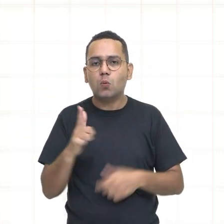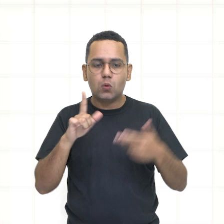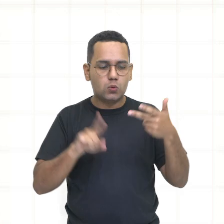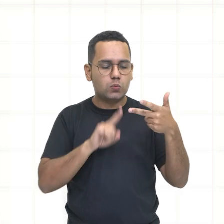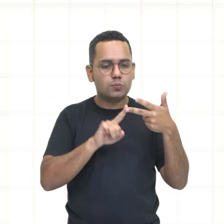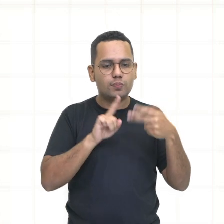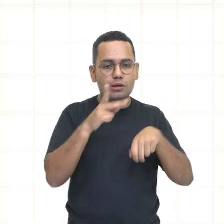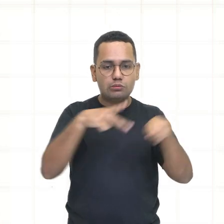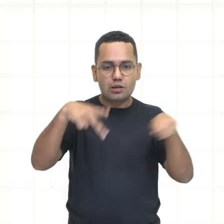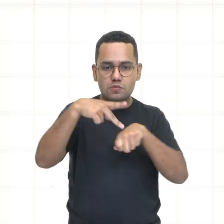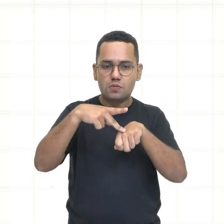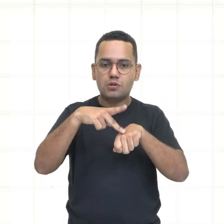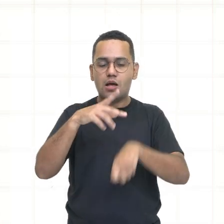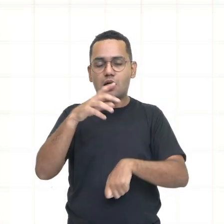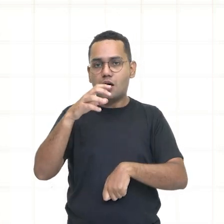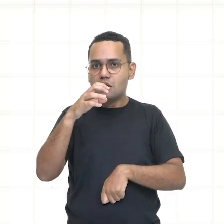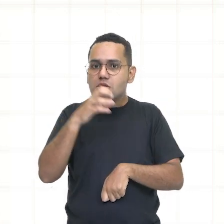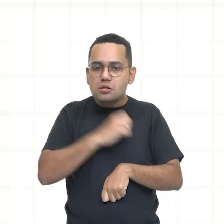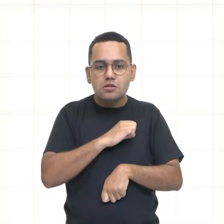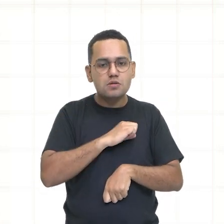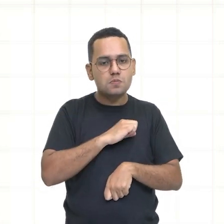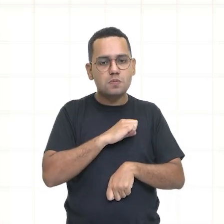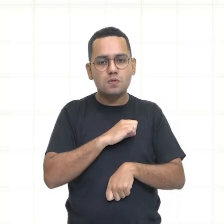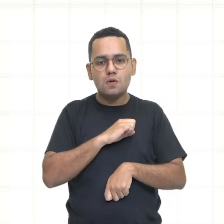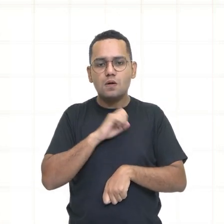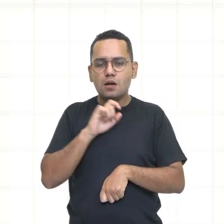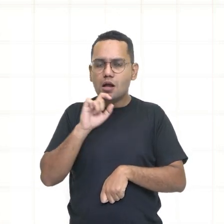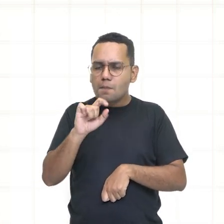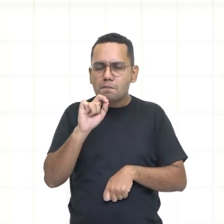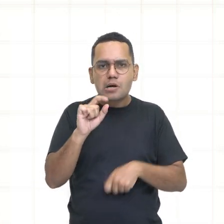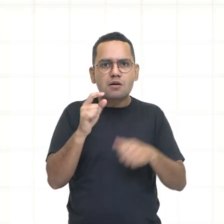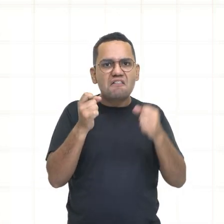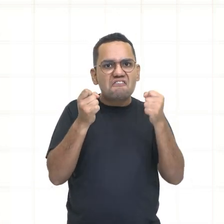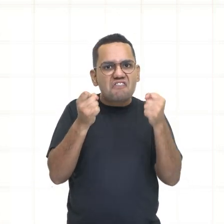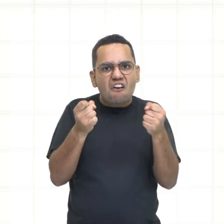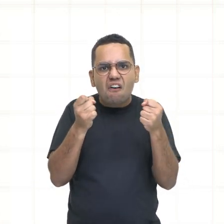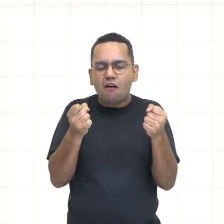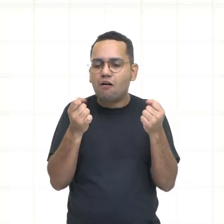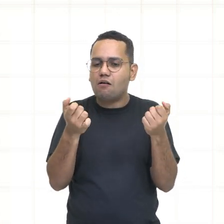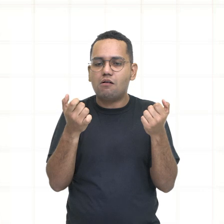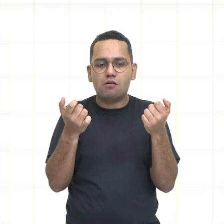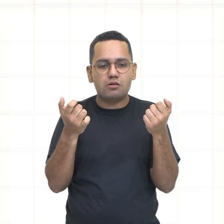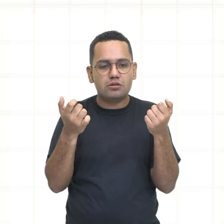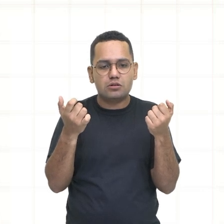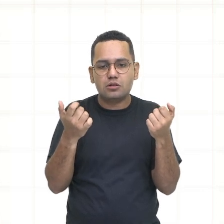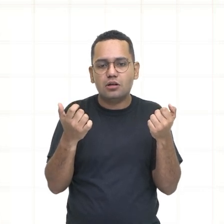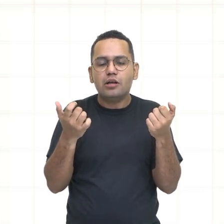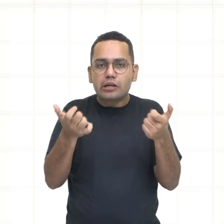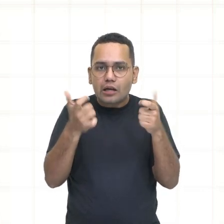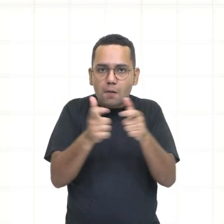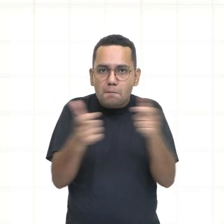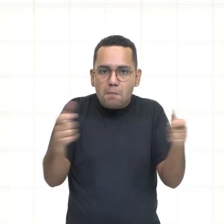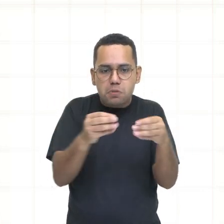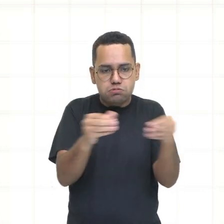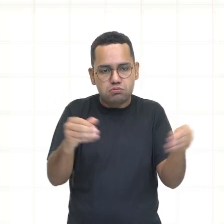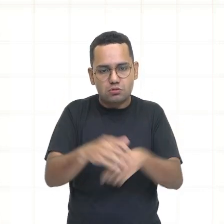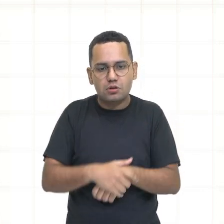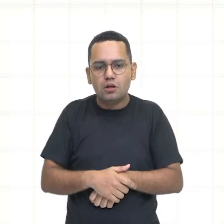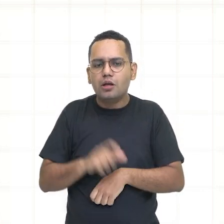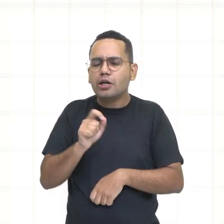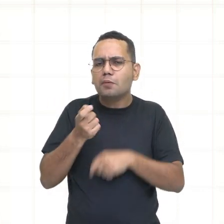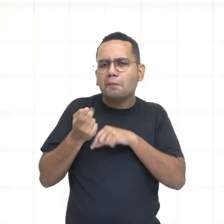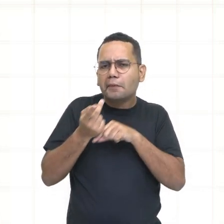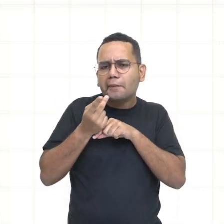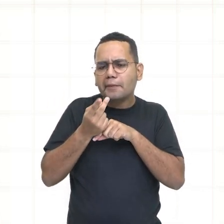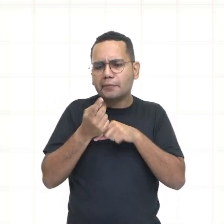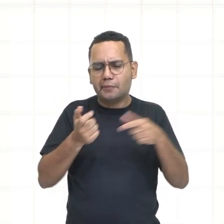do tempo, os alemães vão querer aumentar o seu espaço. Em busca de quê? Do espaço vital. Eles acreditavam que era necessário